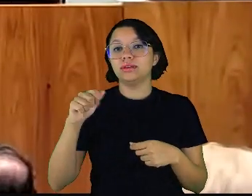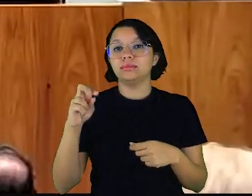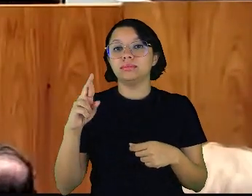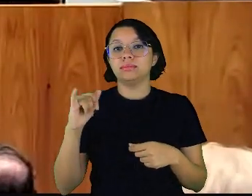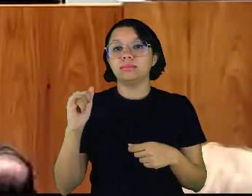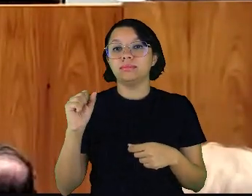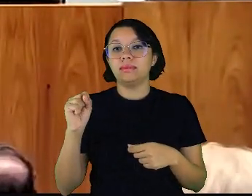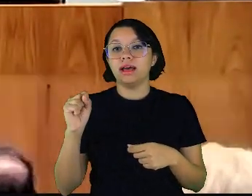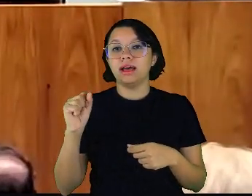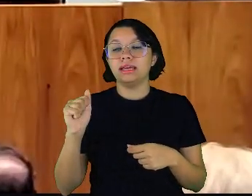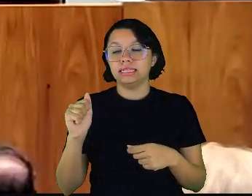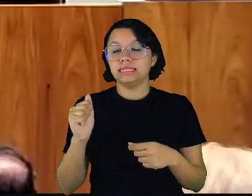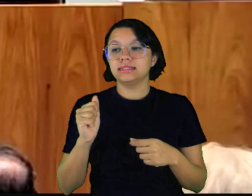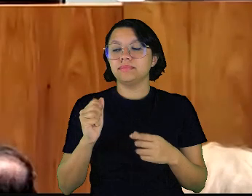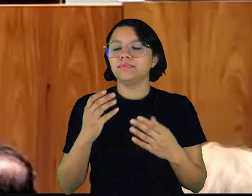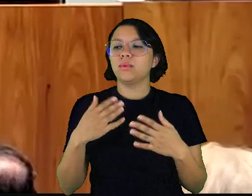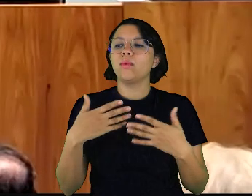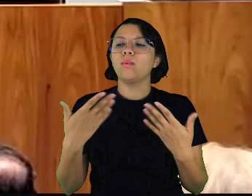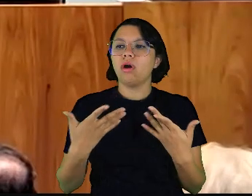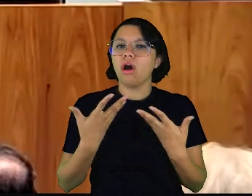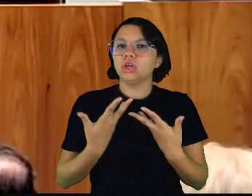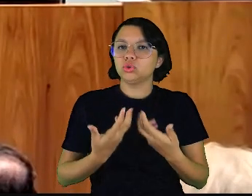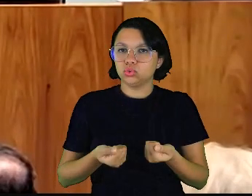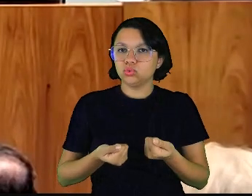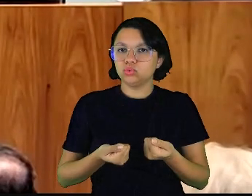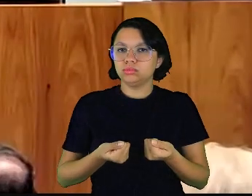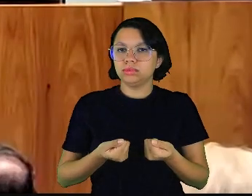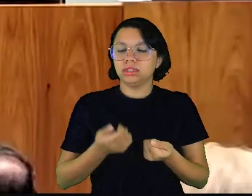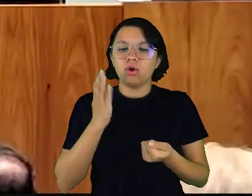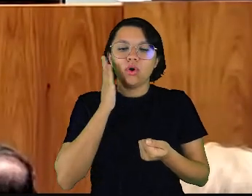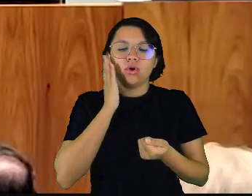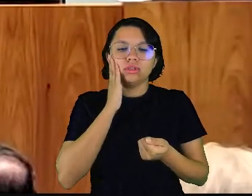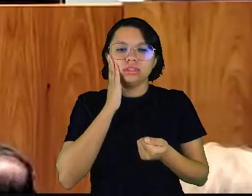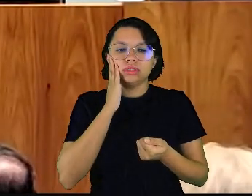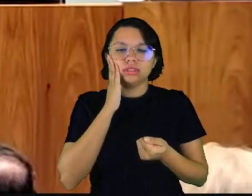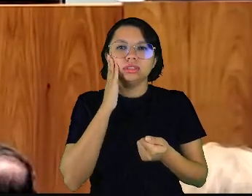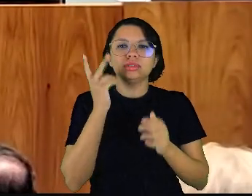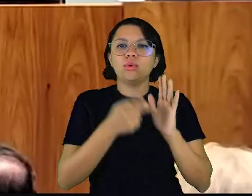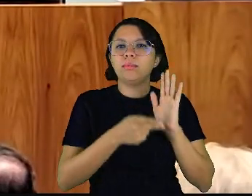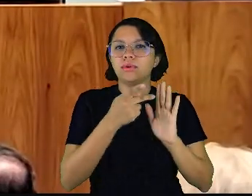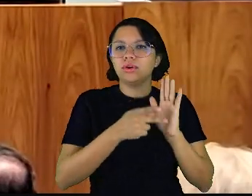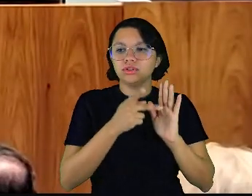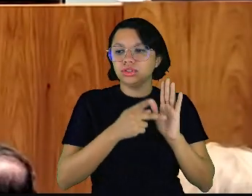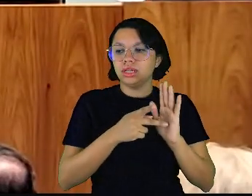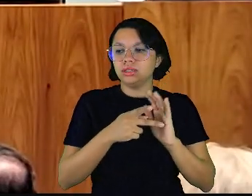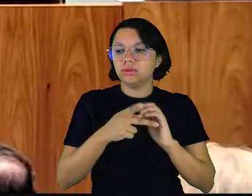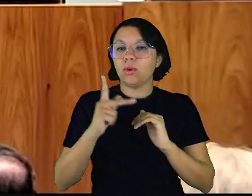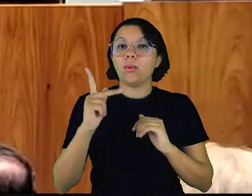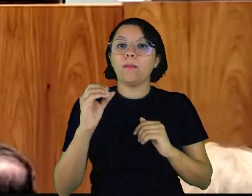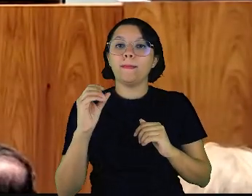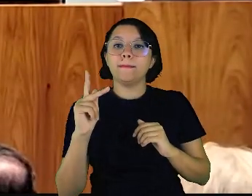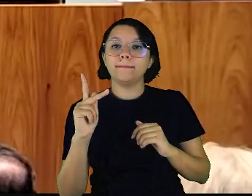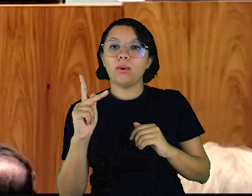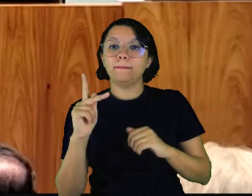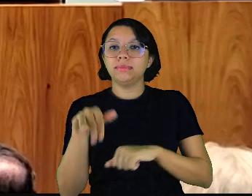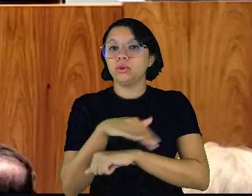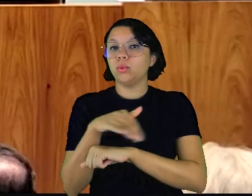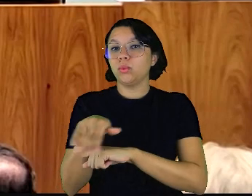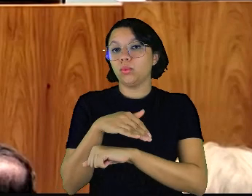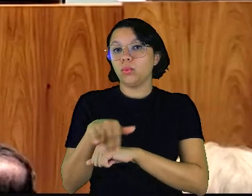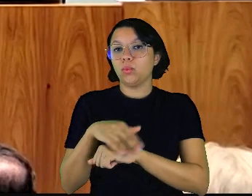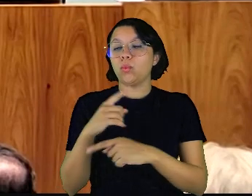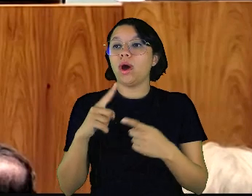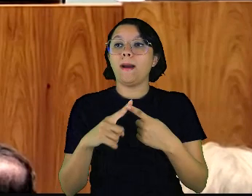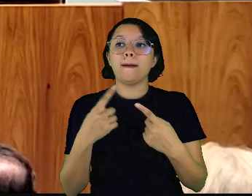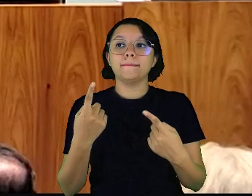eu assumi, eu tomei conhecimento do projeto Pop Rua, que é um projeto de vocês, né?